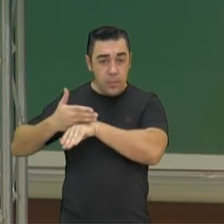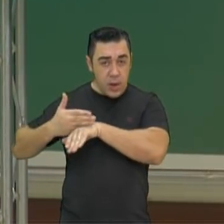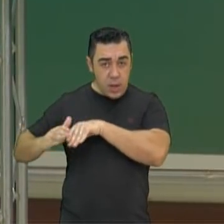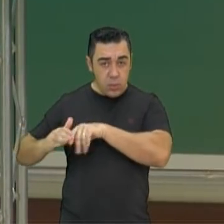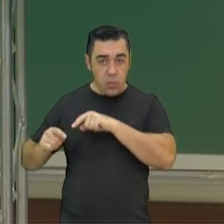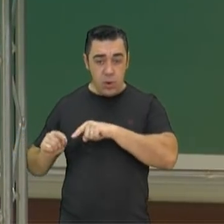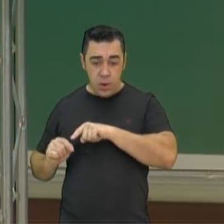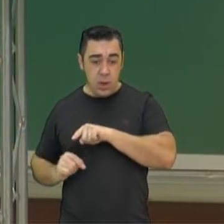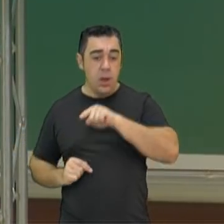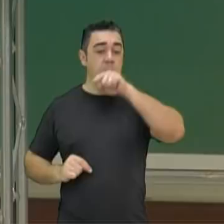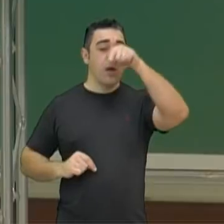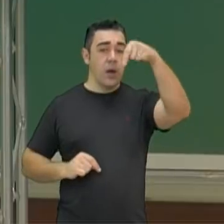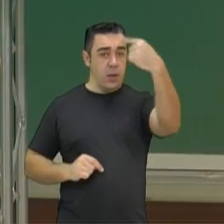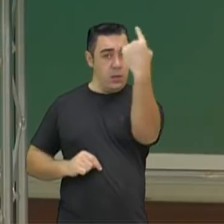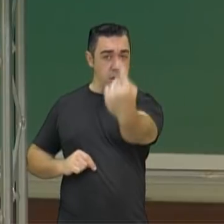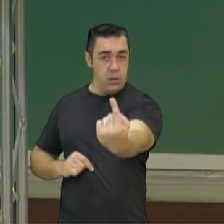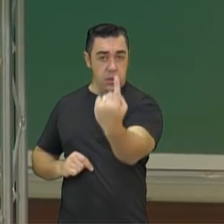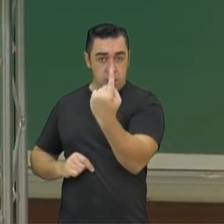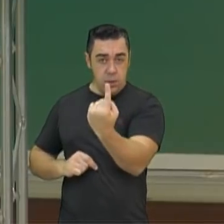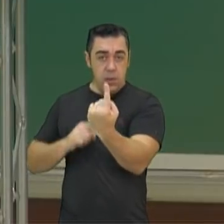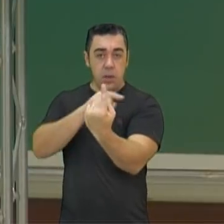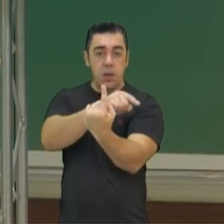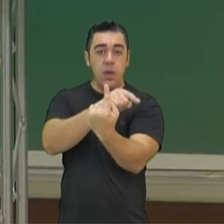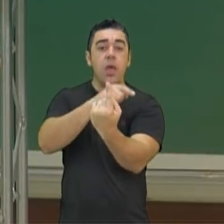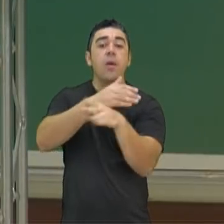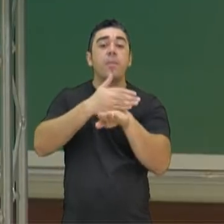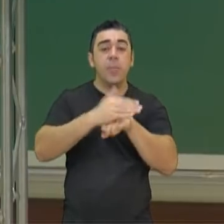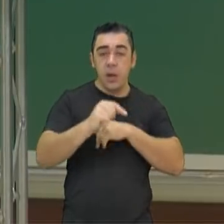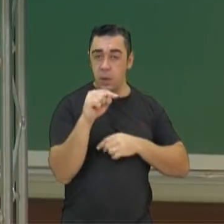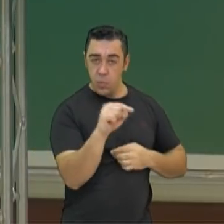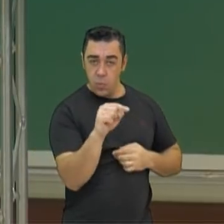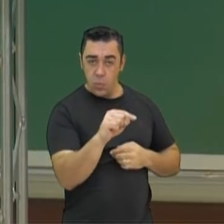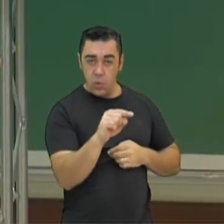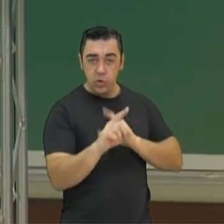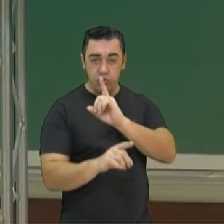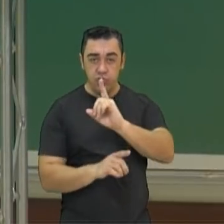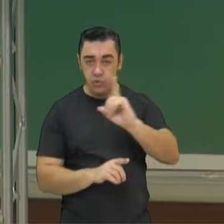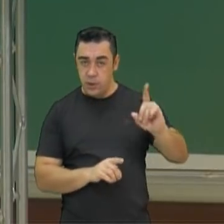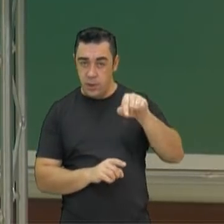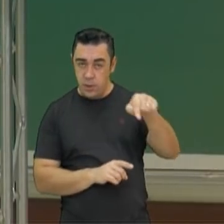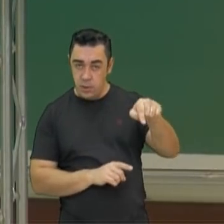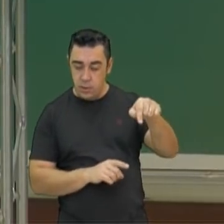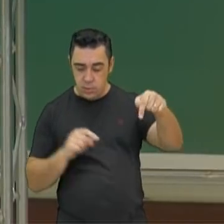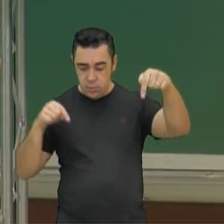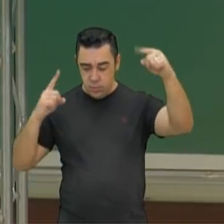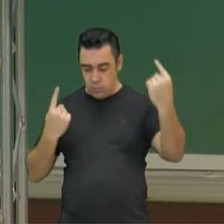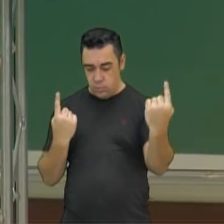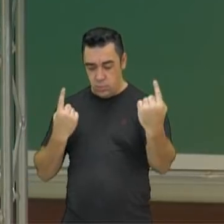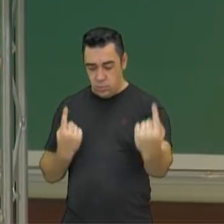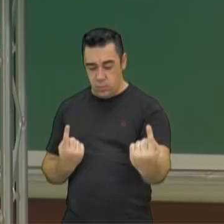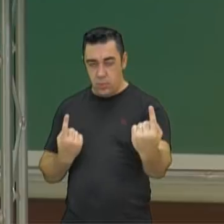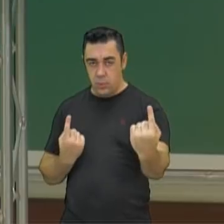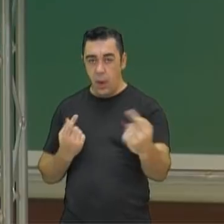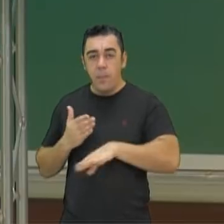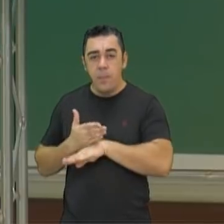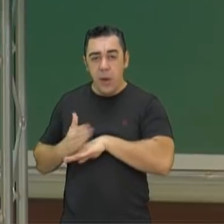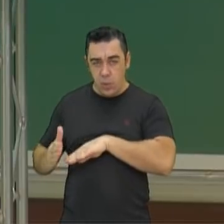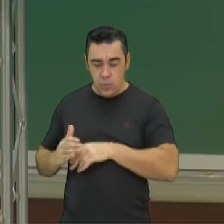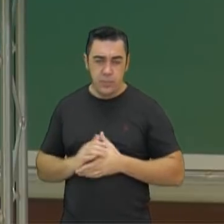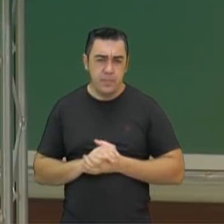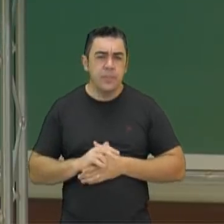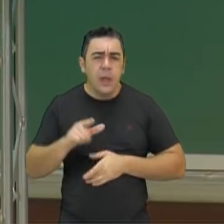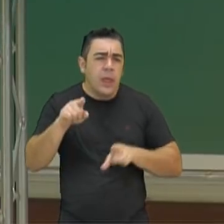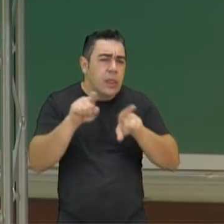pode ser a preta. Se for a preta, está errado. Nas aulas anteriores, eu falei lá da dama. Lembra do jogo de damas que a gente falou?